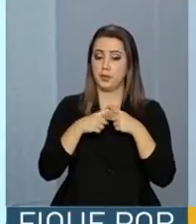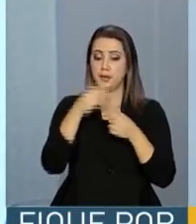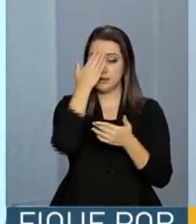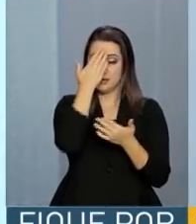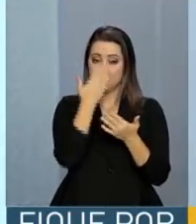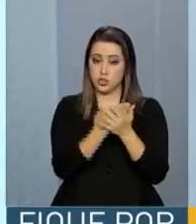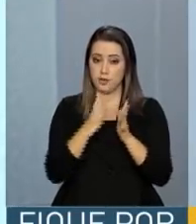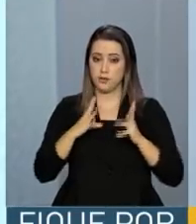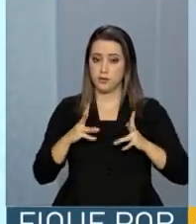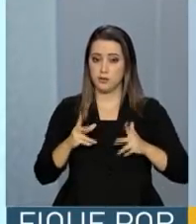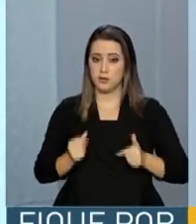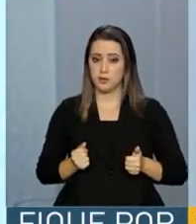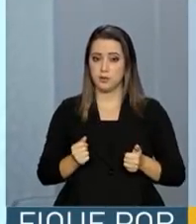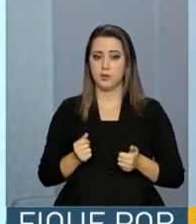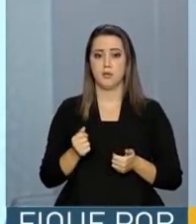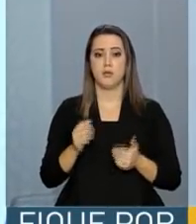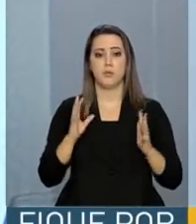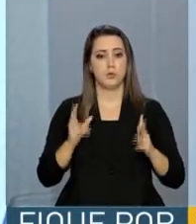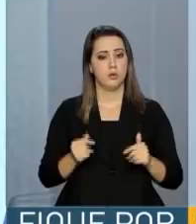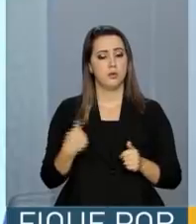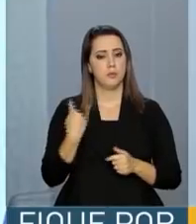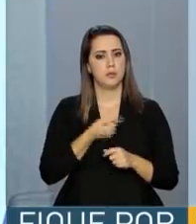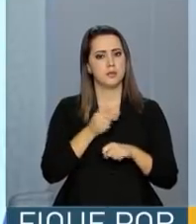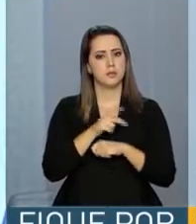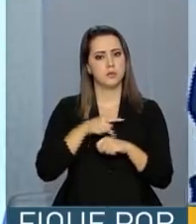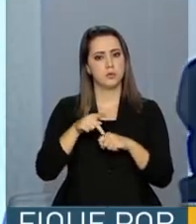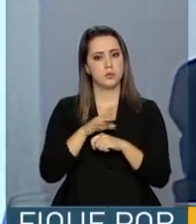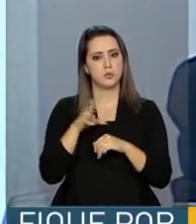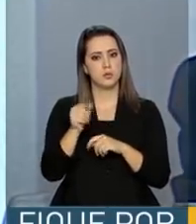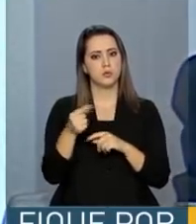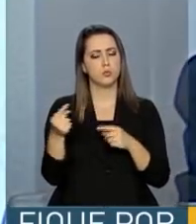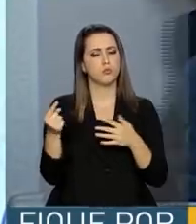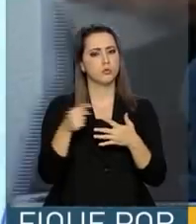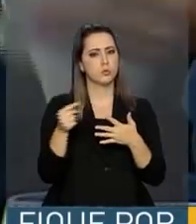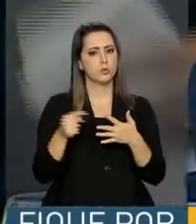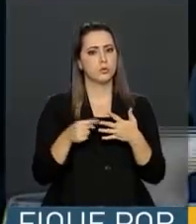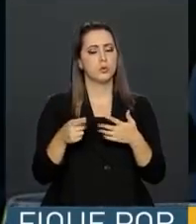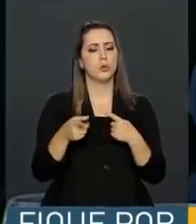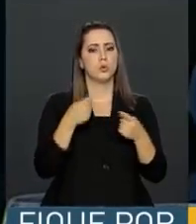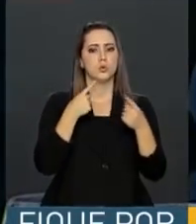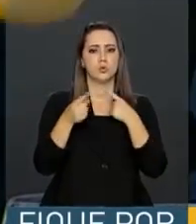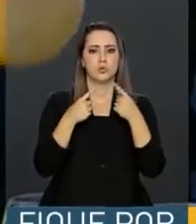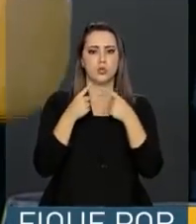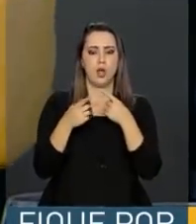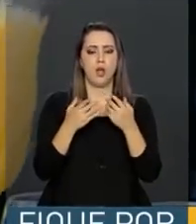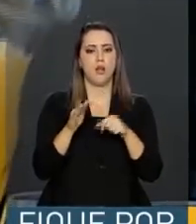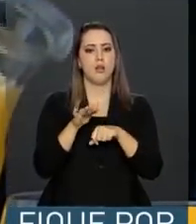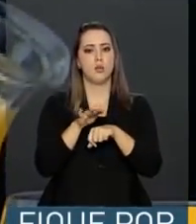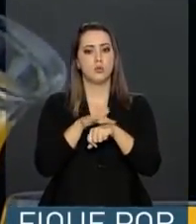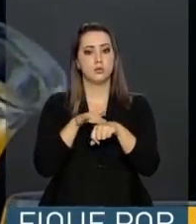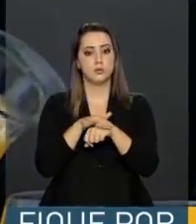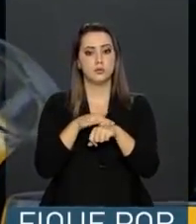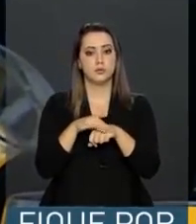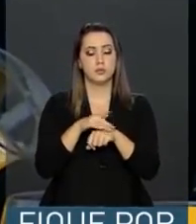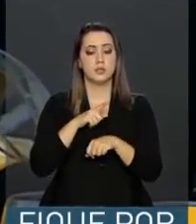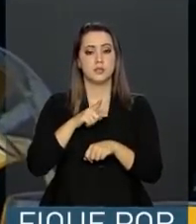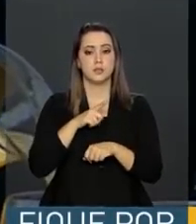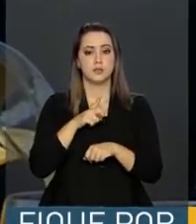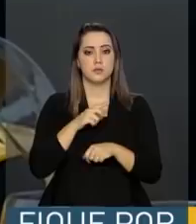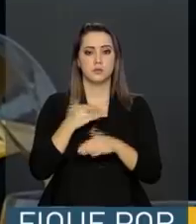aspectos sanitários do nosso país tudo isto fruto do diálogo fruto da conversa que tivemos